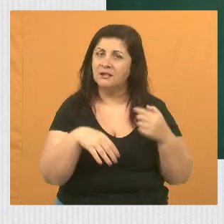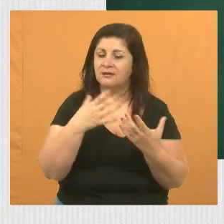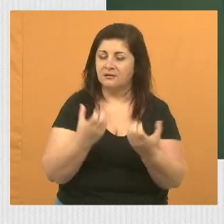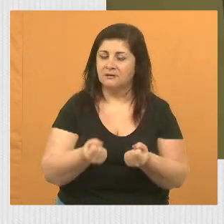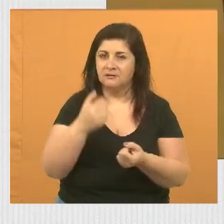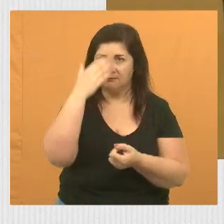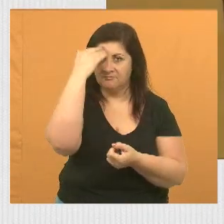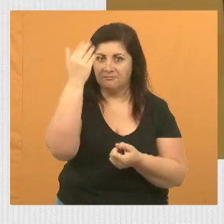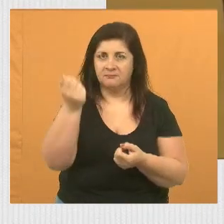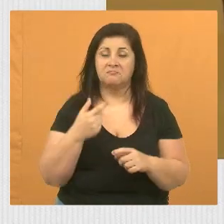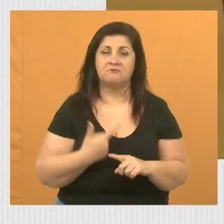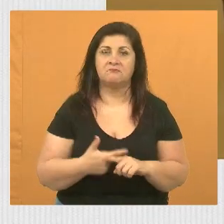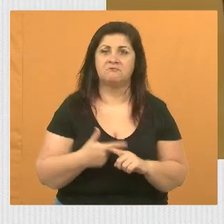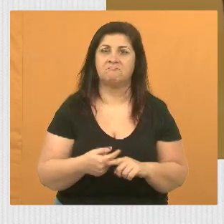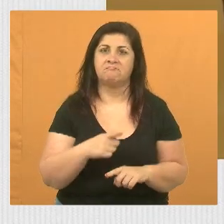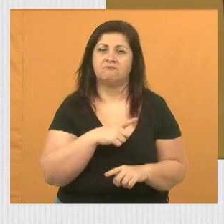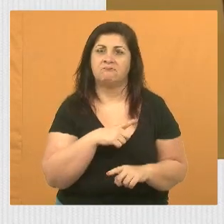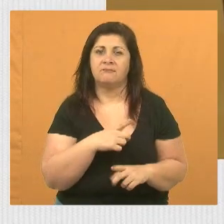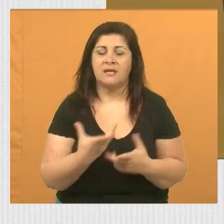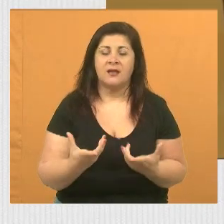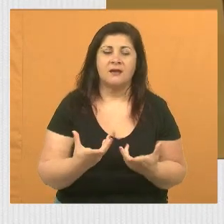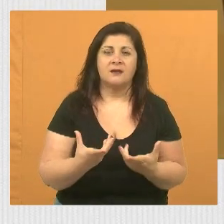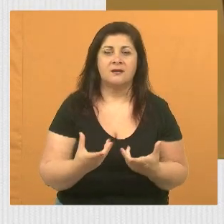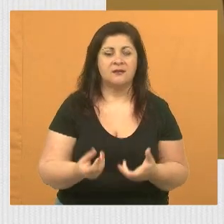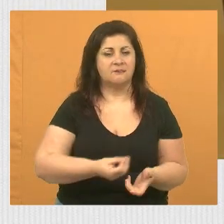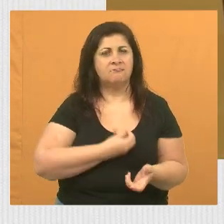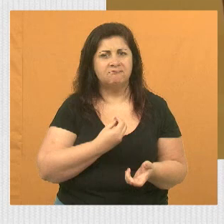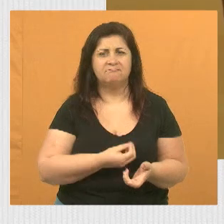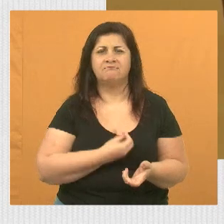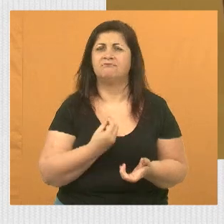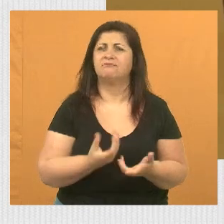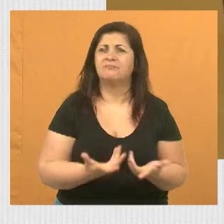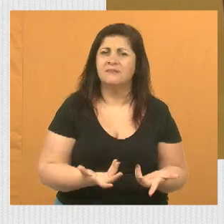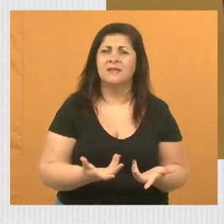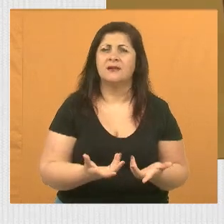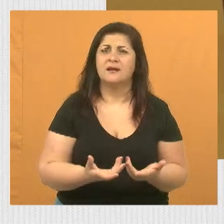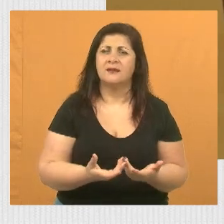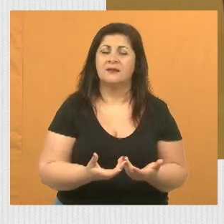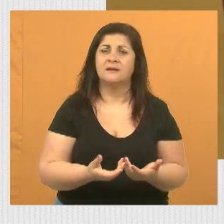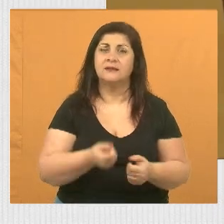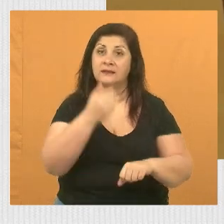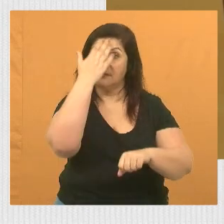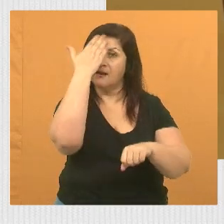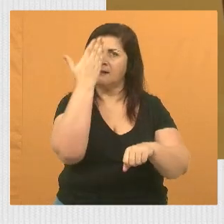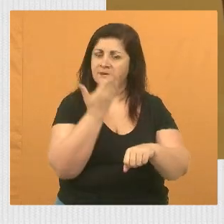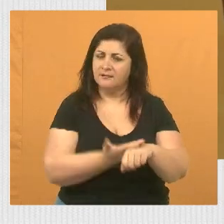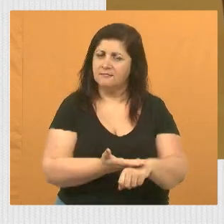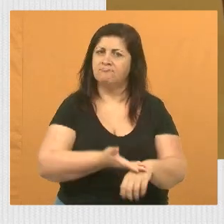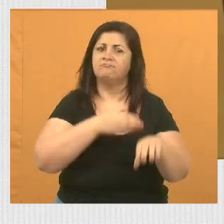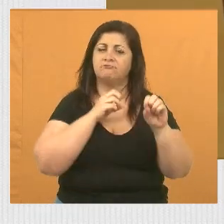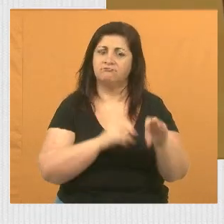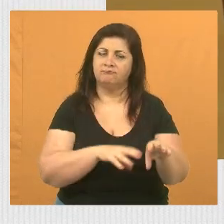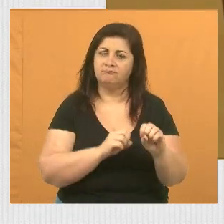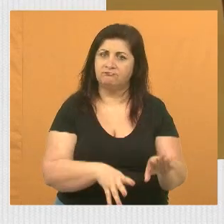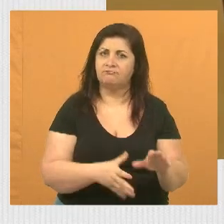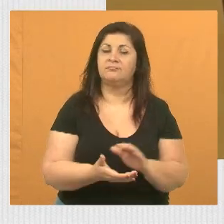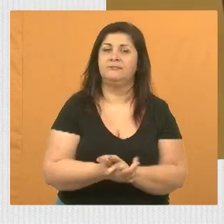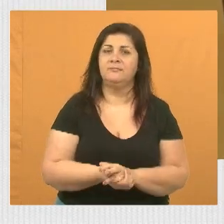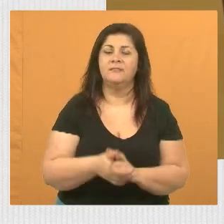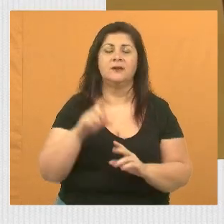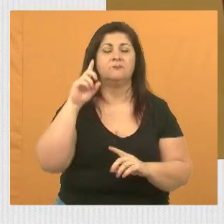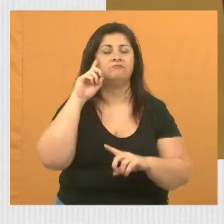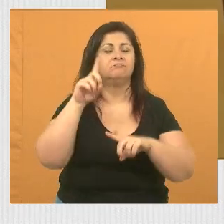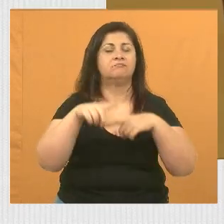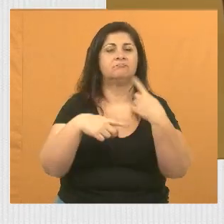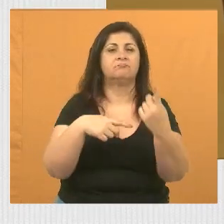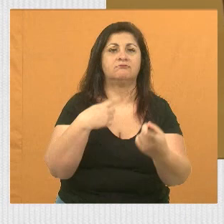homenageada, porque ela tem esse ainda vigor de acreditar na educação, de dia a